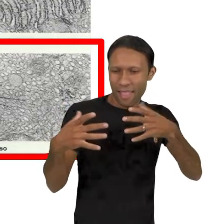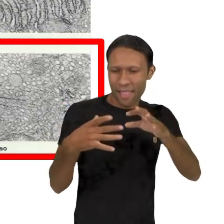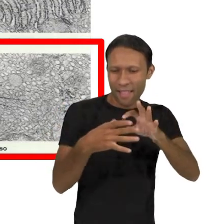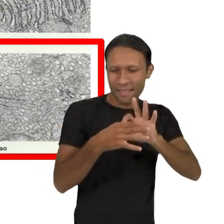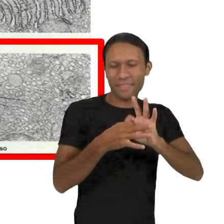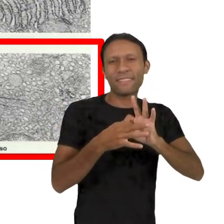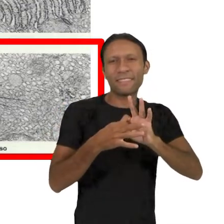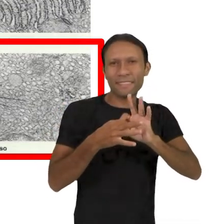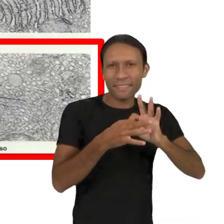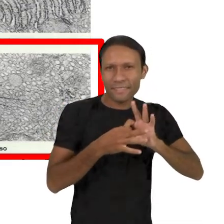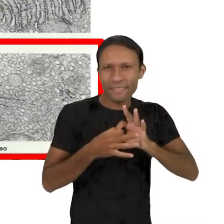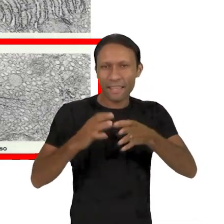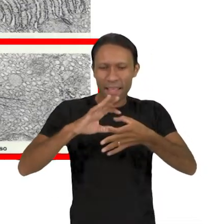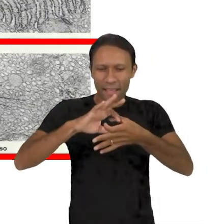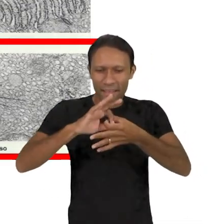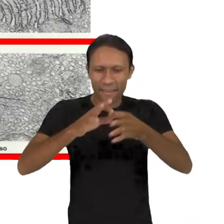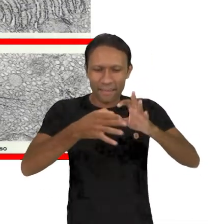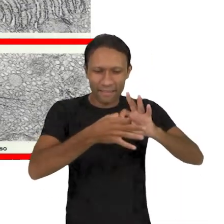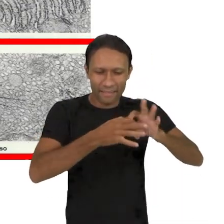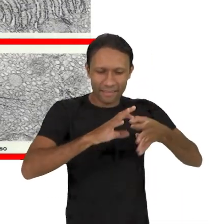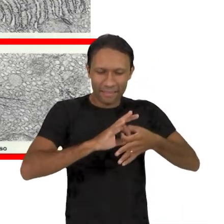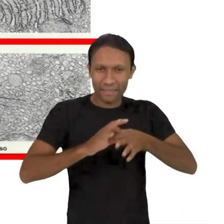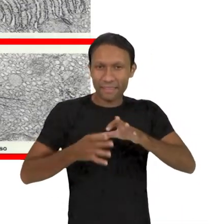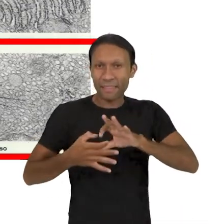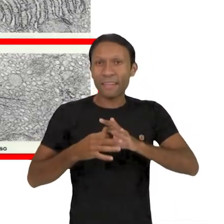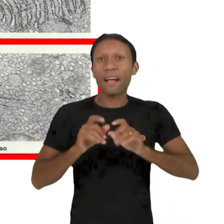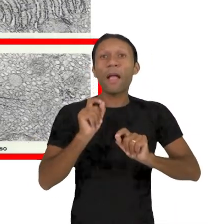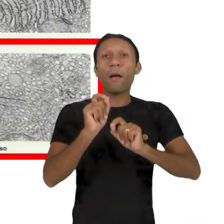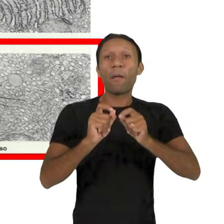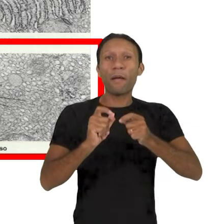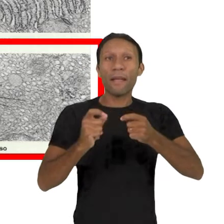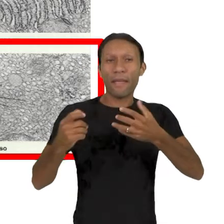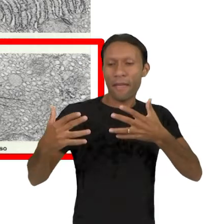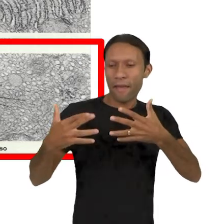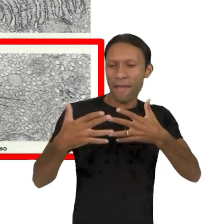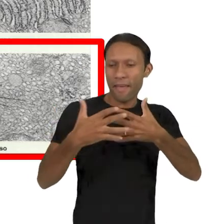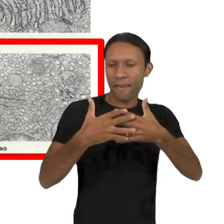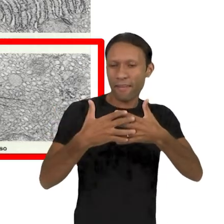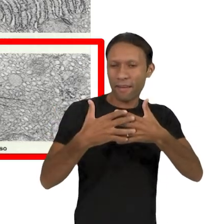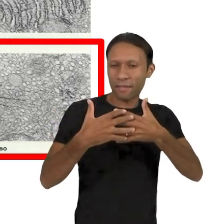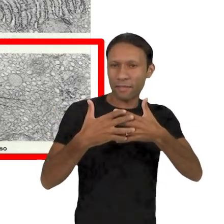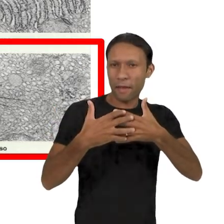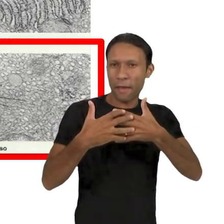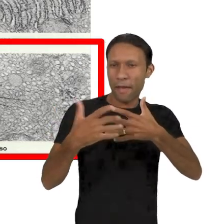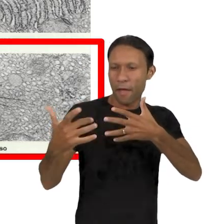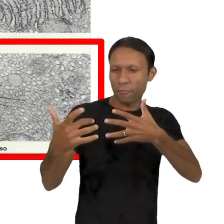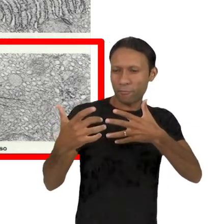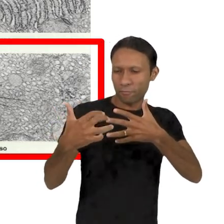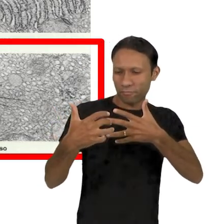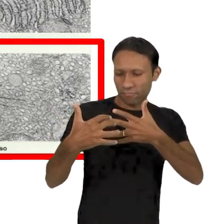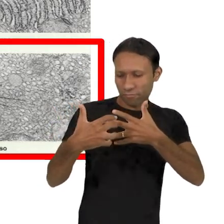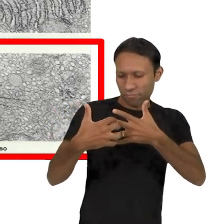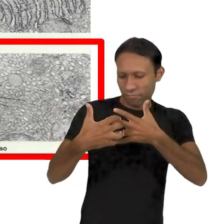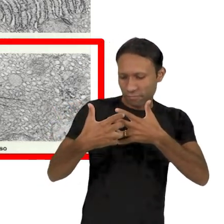entre as duas, actina e miosina, quem deixa isso acontecer é o cálcio. Tá? Então é extremamente importante esse armazenamento